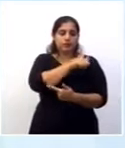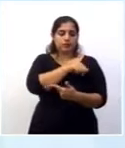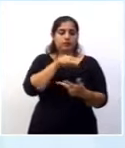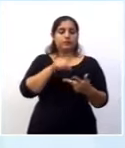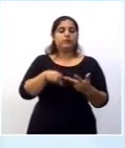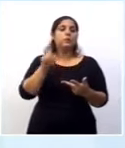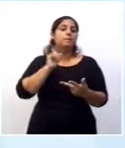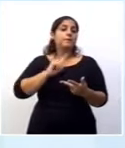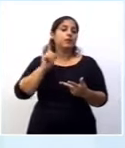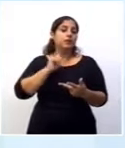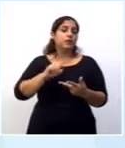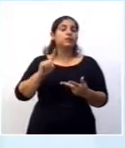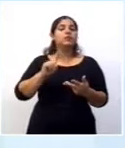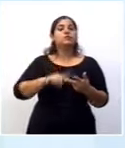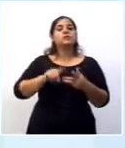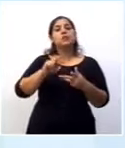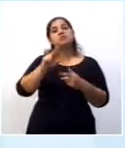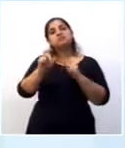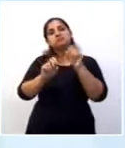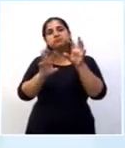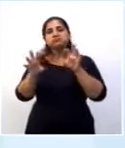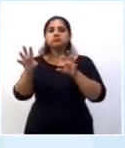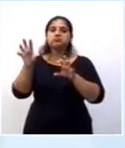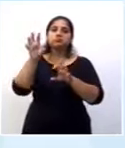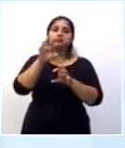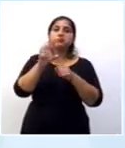Gerais, nós vamos ter destaque para algumas regiões